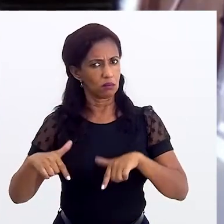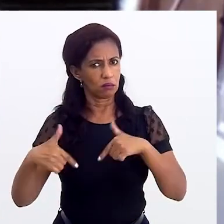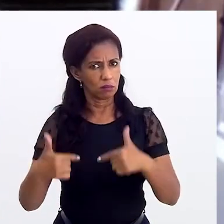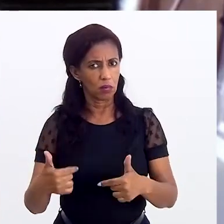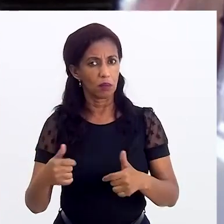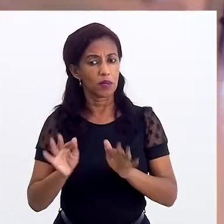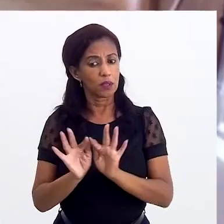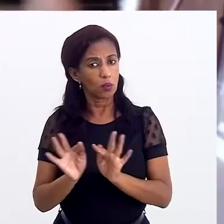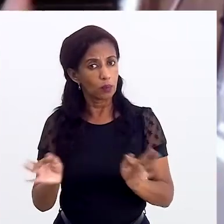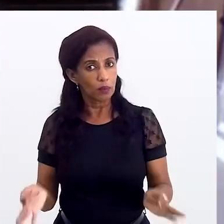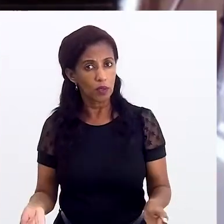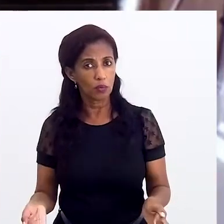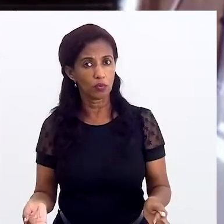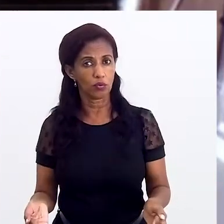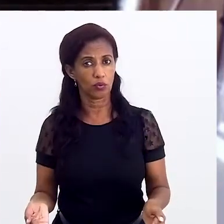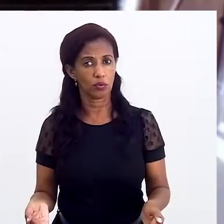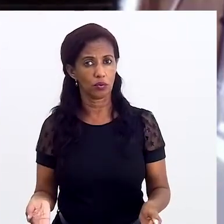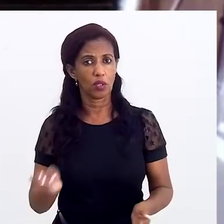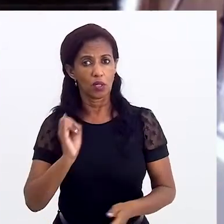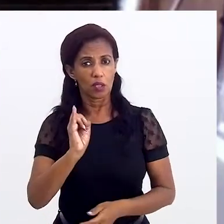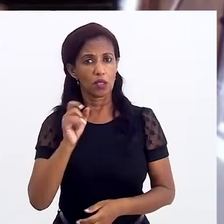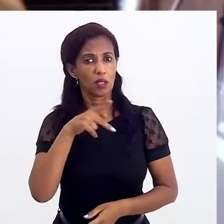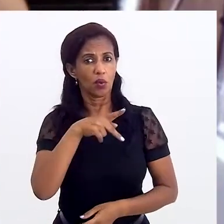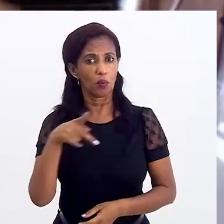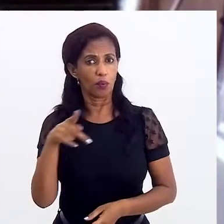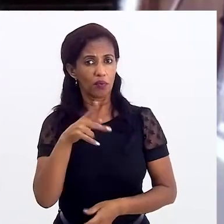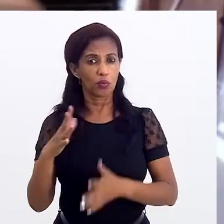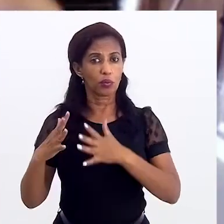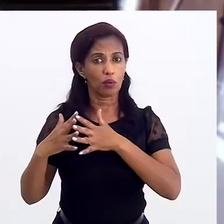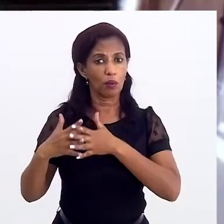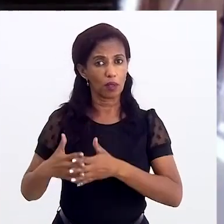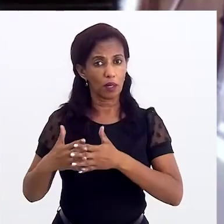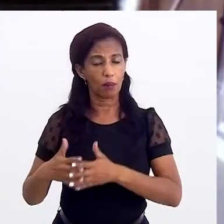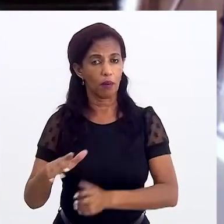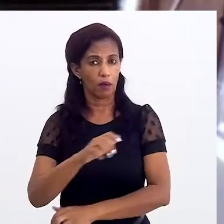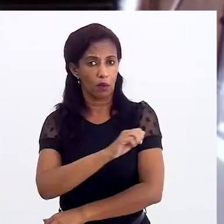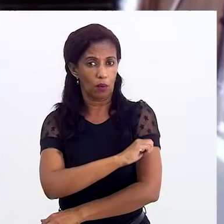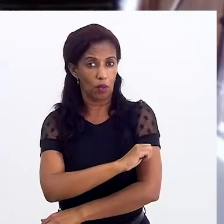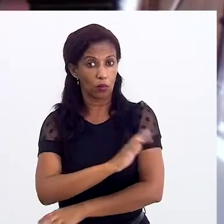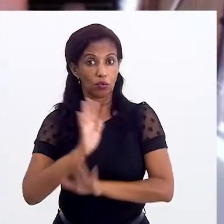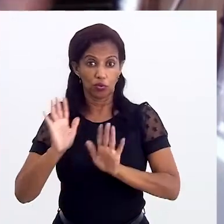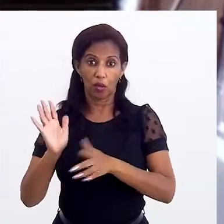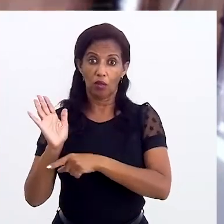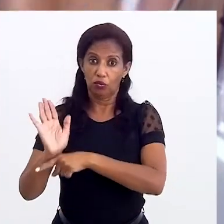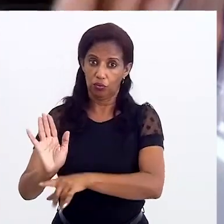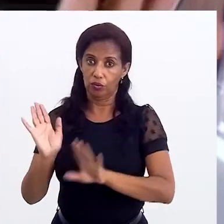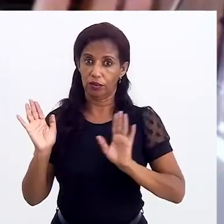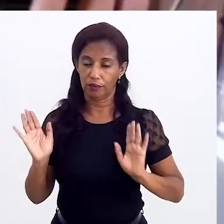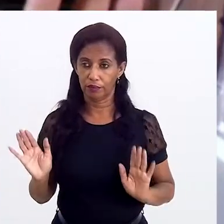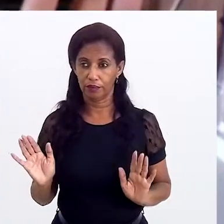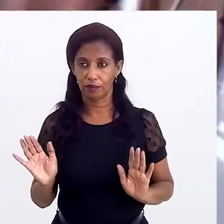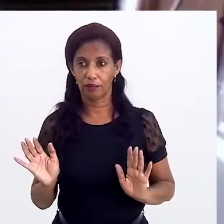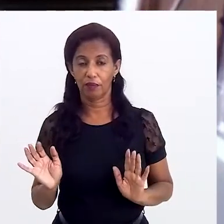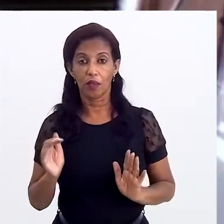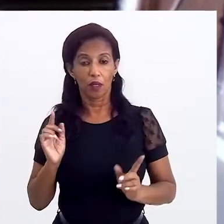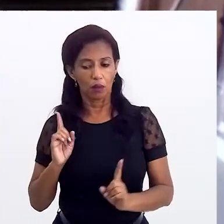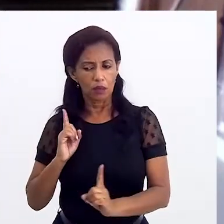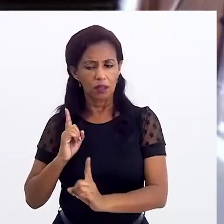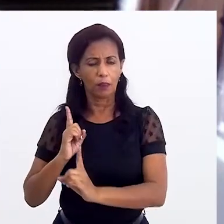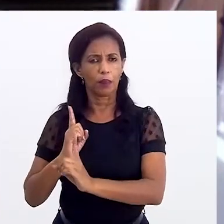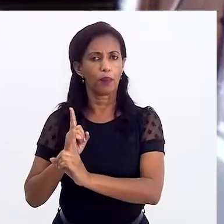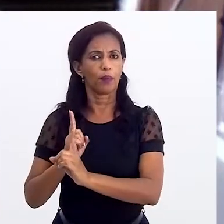atitude do professor deve ser humilde. Se o professor não atrapalhar o aluno, já é uma grande coisa. Ele tem